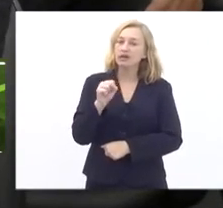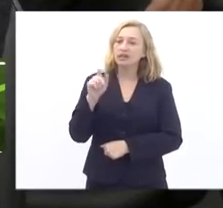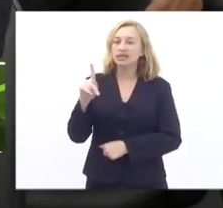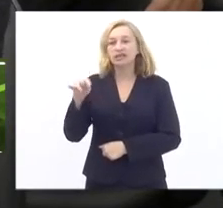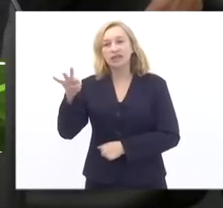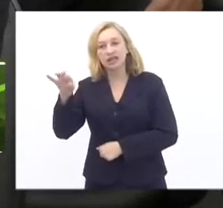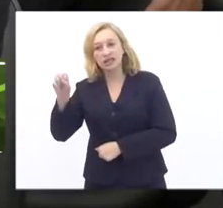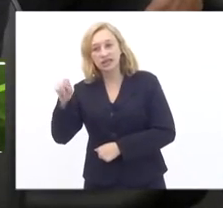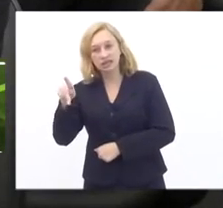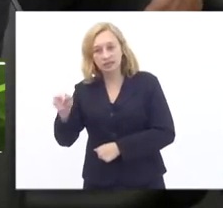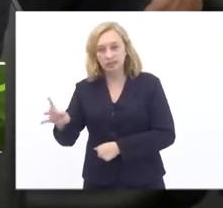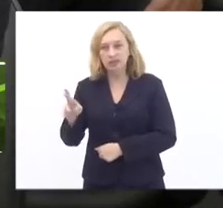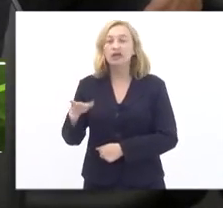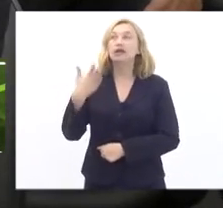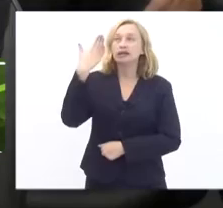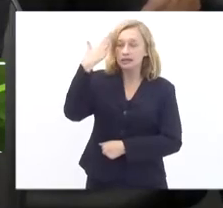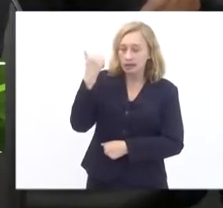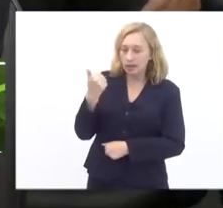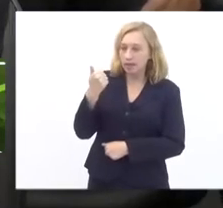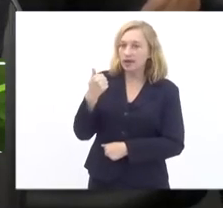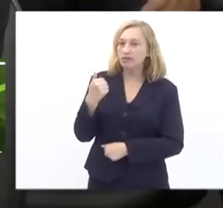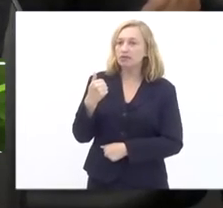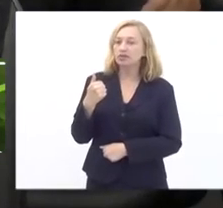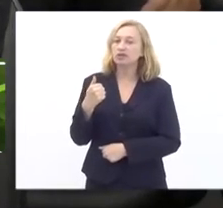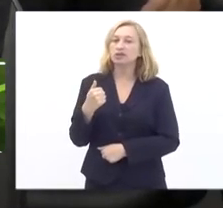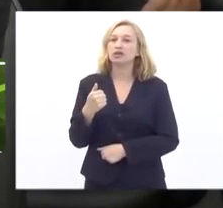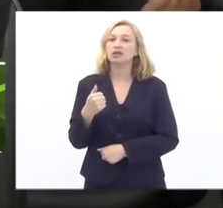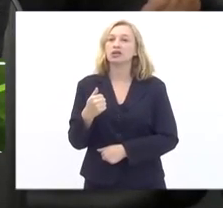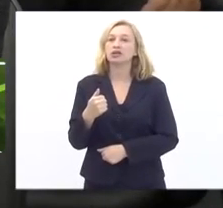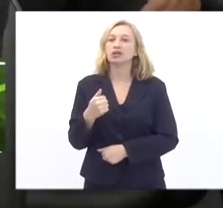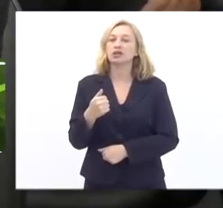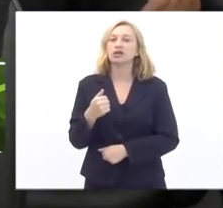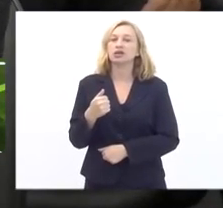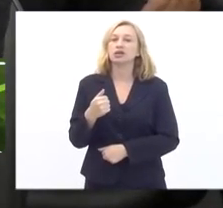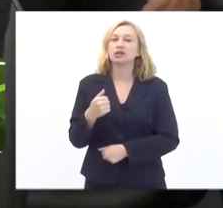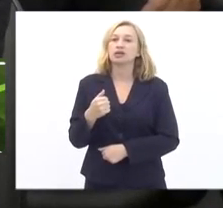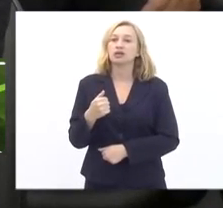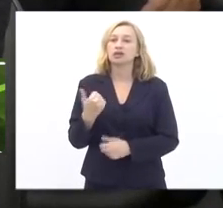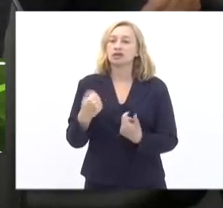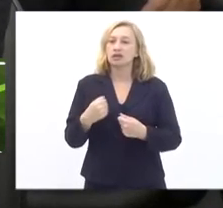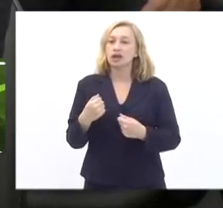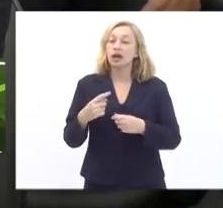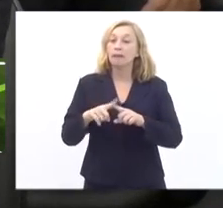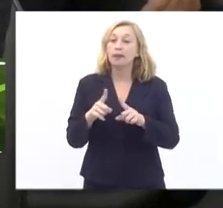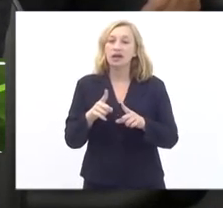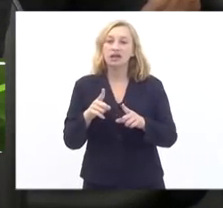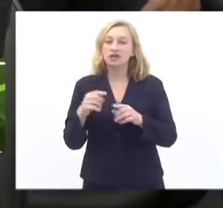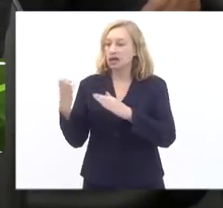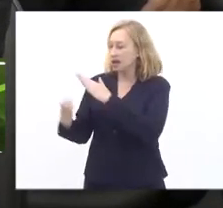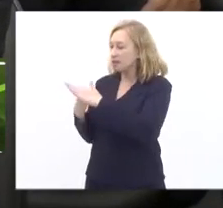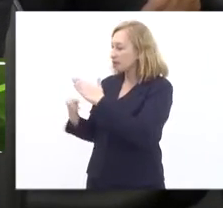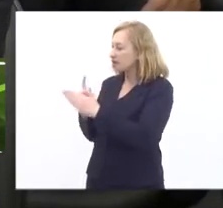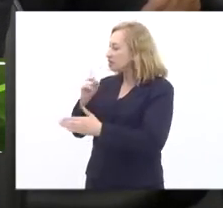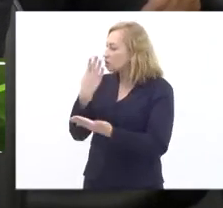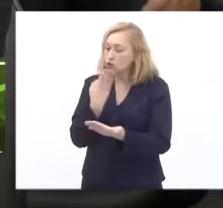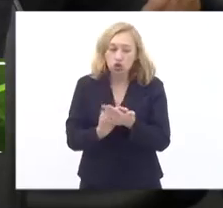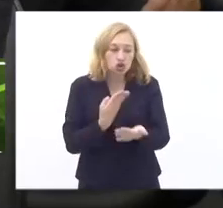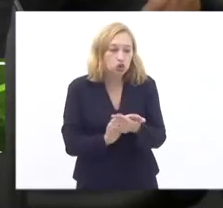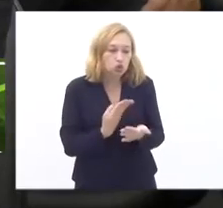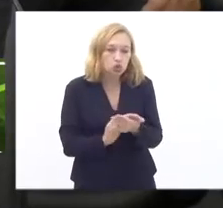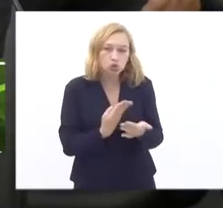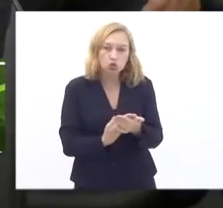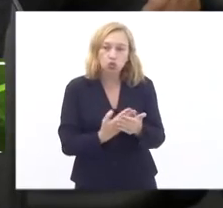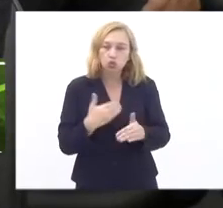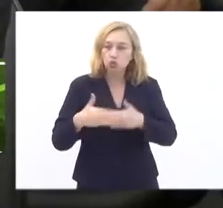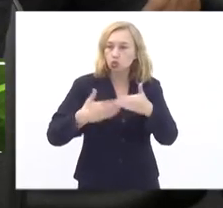governadoria, nós sabemos que está sendo levado em conta, mas a Supervia não desenvolve esses estudos e esse trabalho ao